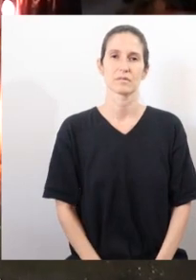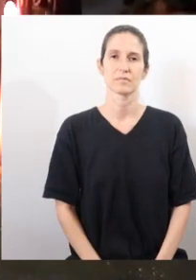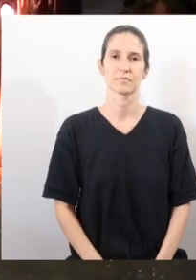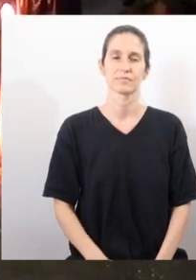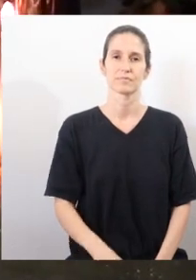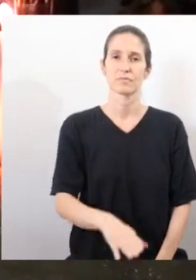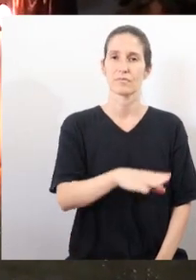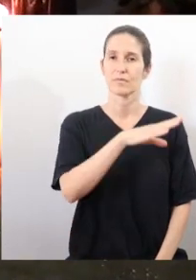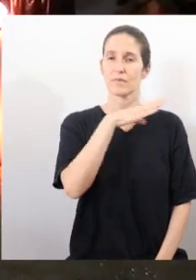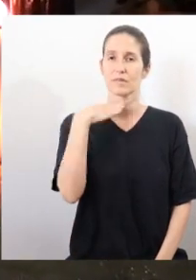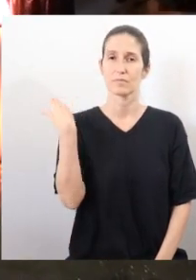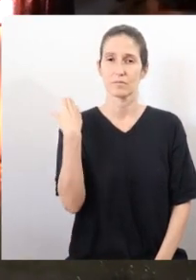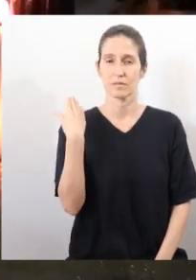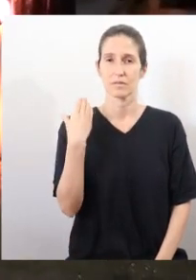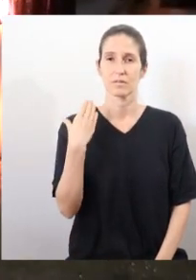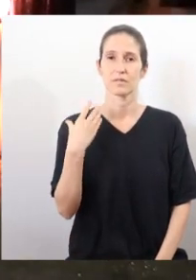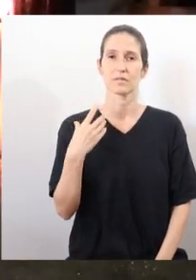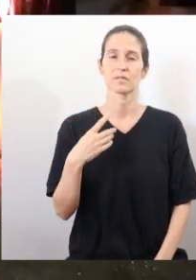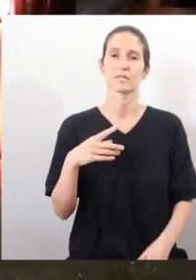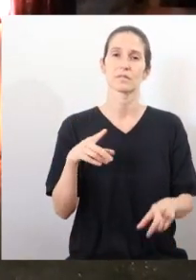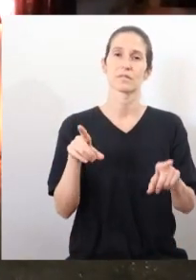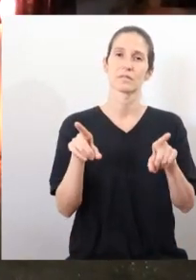acontecendo. A morte